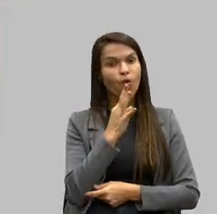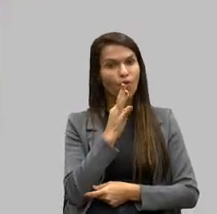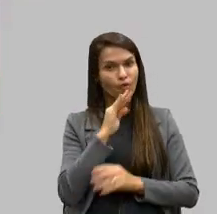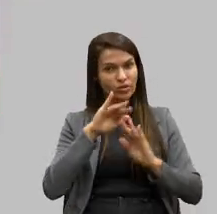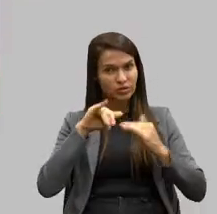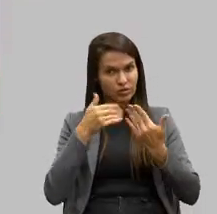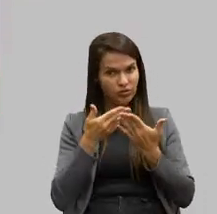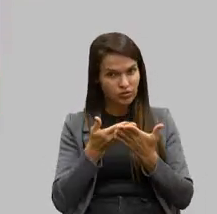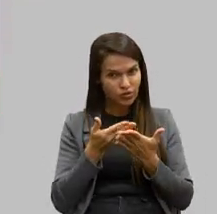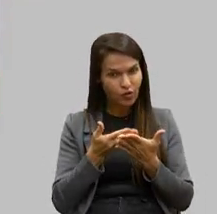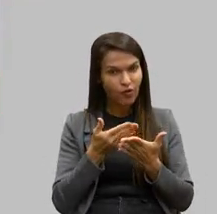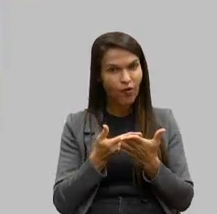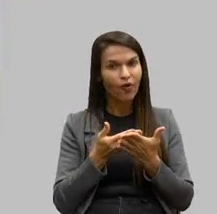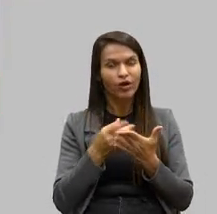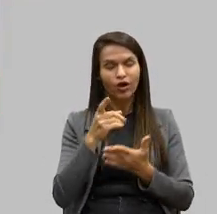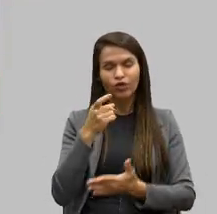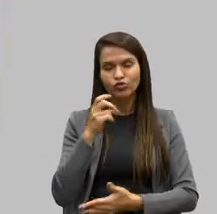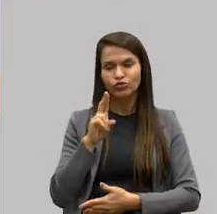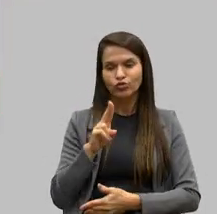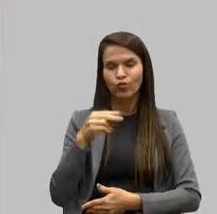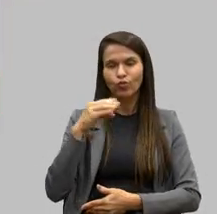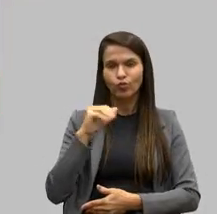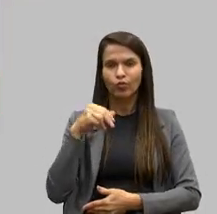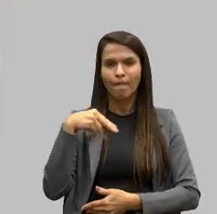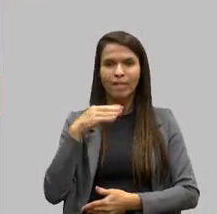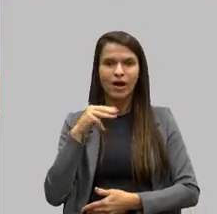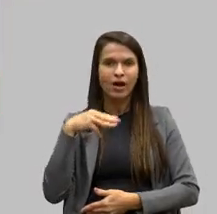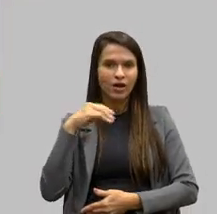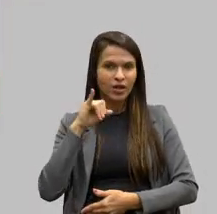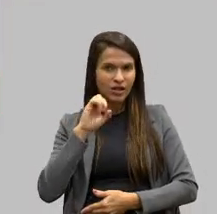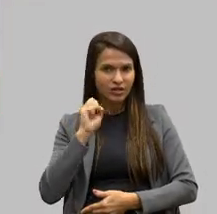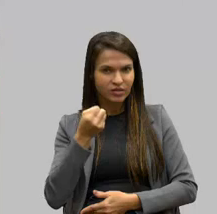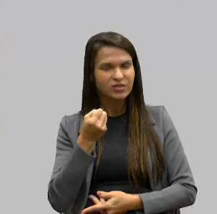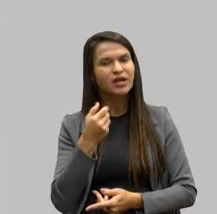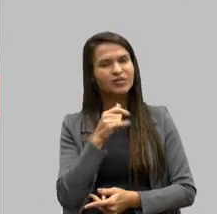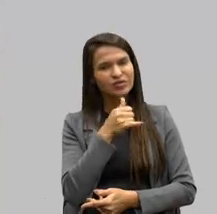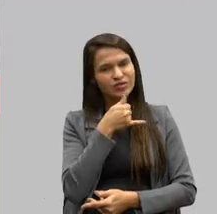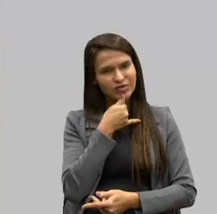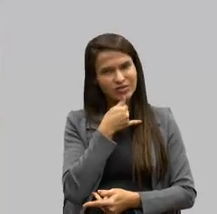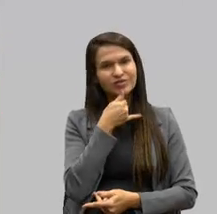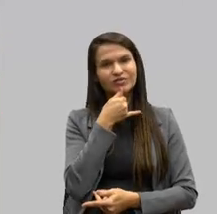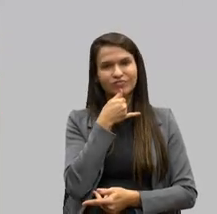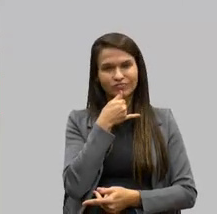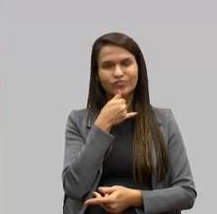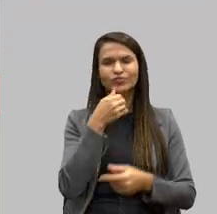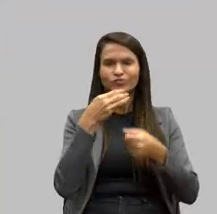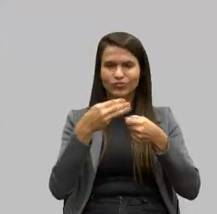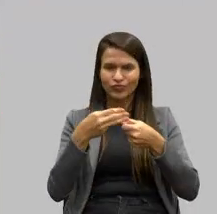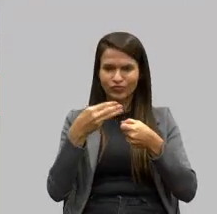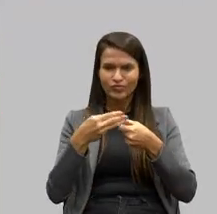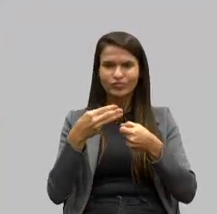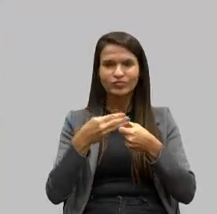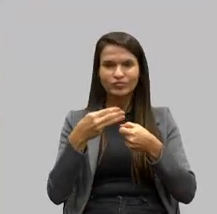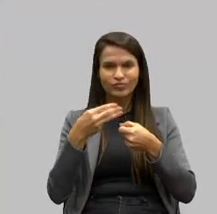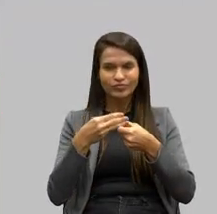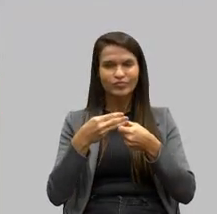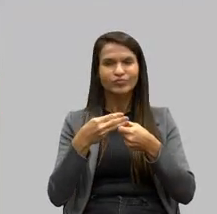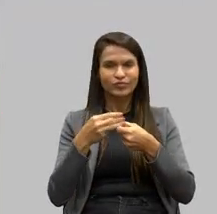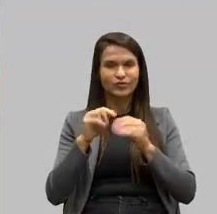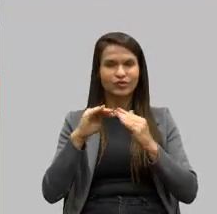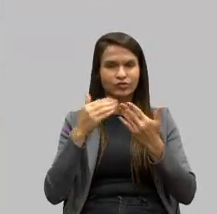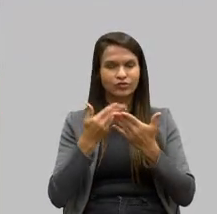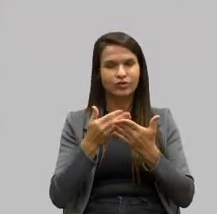Xucurã, que foi muito triste o que aconteceu lá, é município de São João das Missões, é uma das escolas do